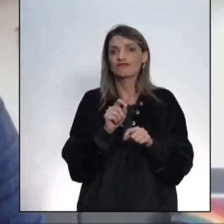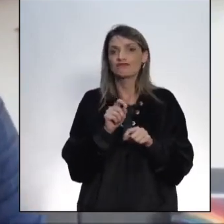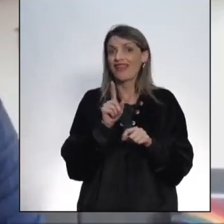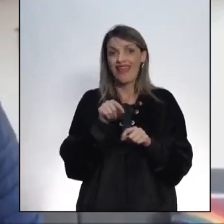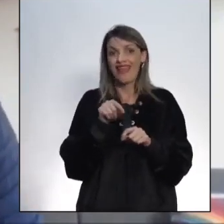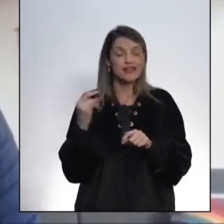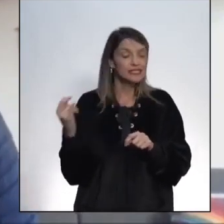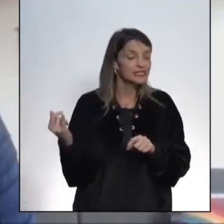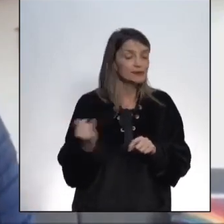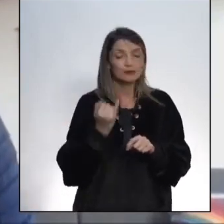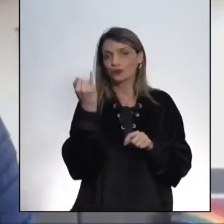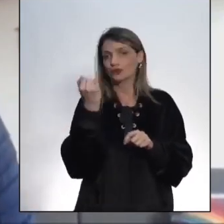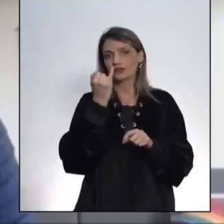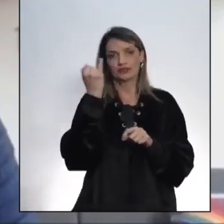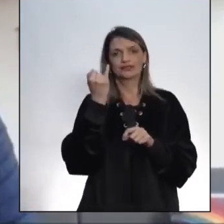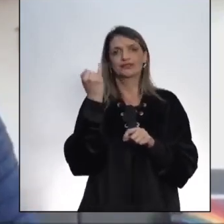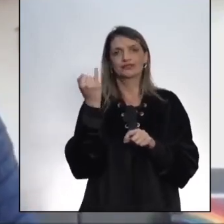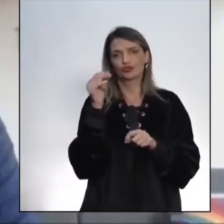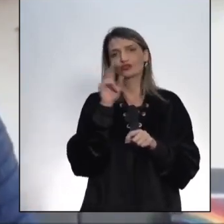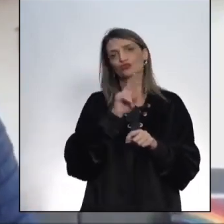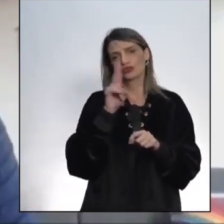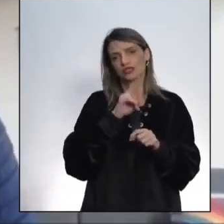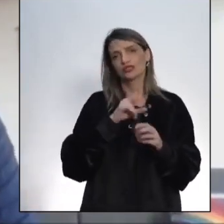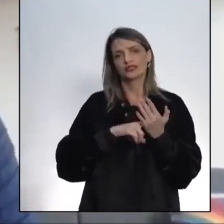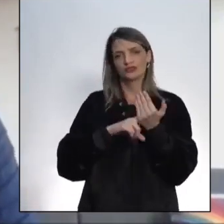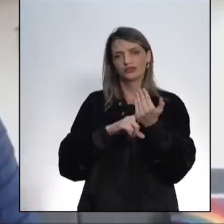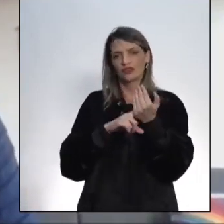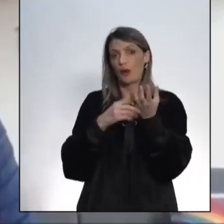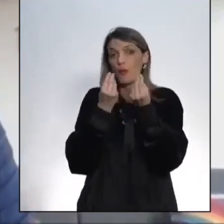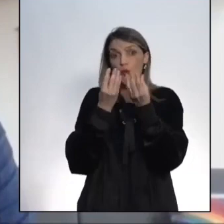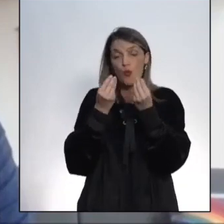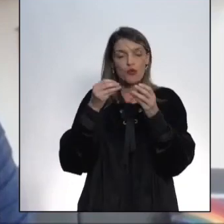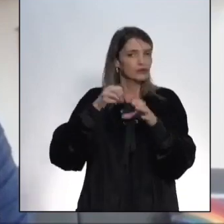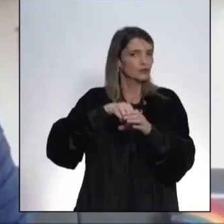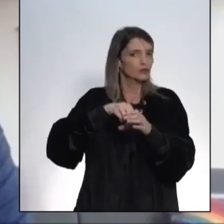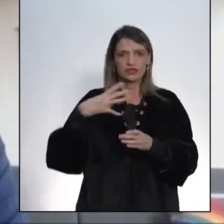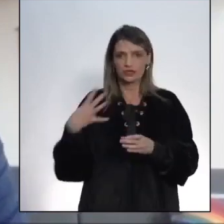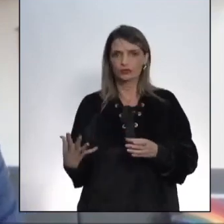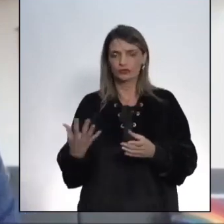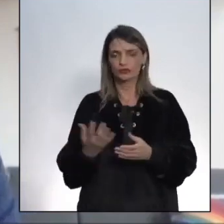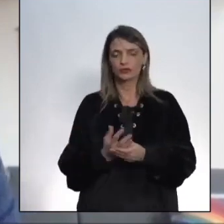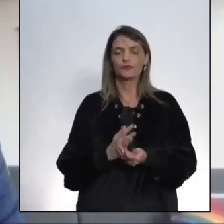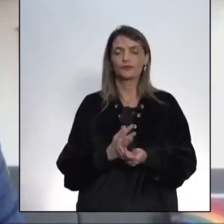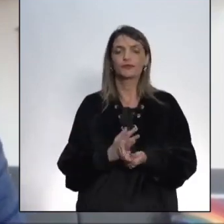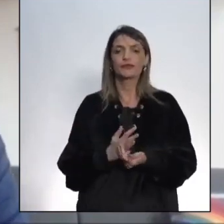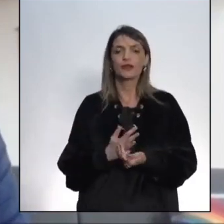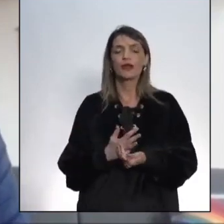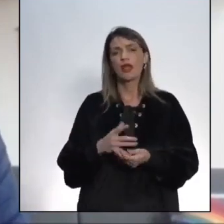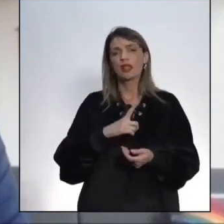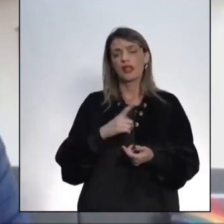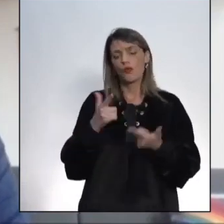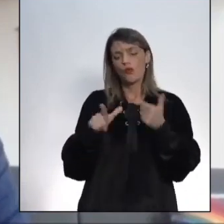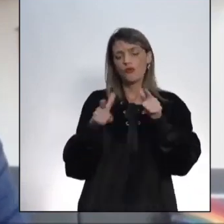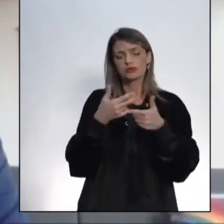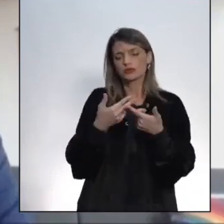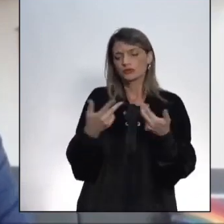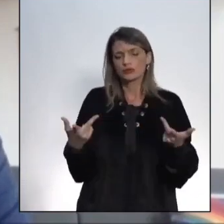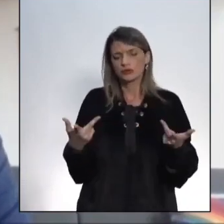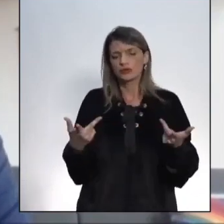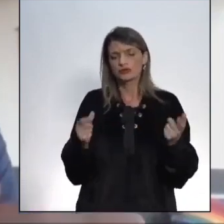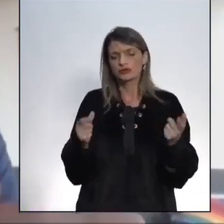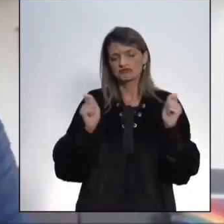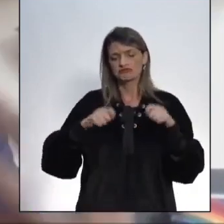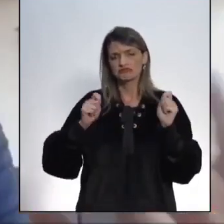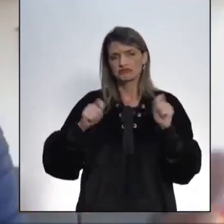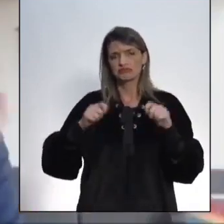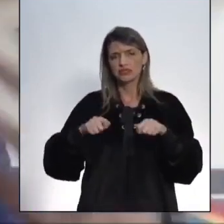bacana, pode ser muito legal. Então é muito repertório. Acho que nesse sentido tem esse impacto. Acho que tem outros impactos possíveis de